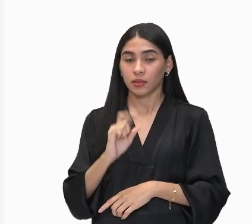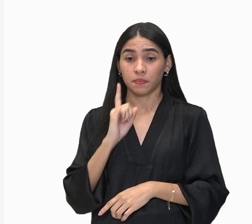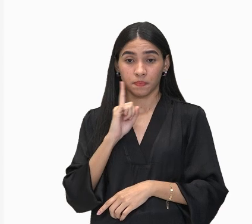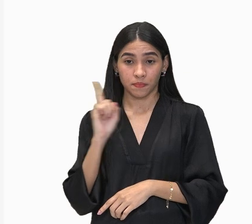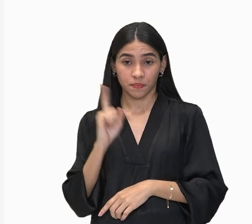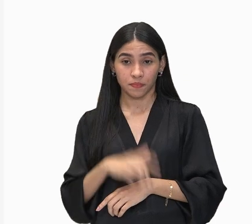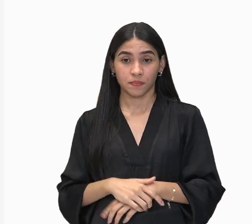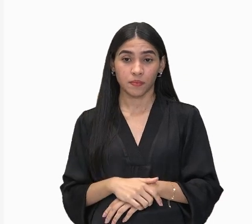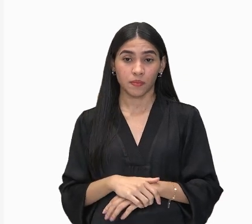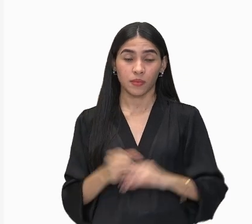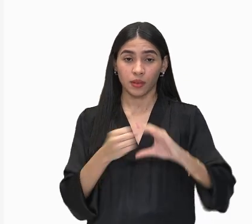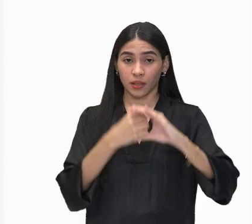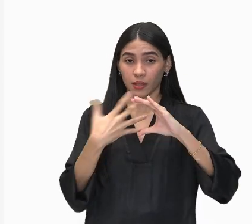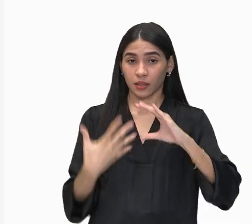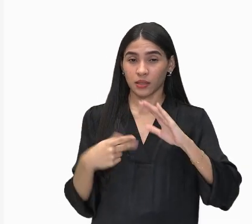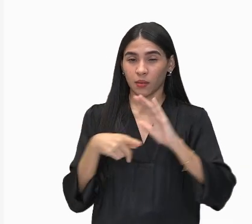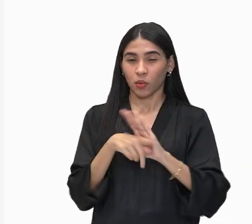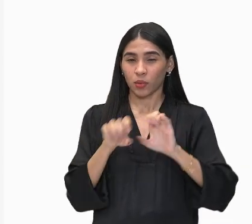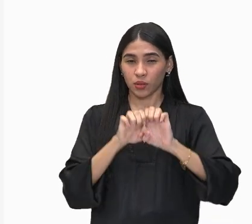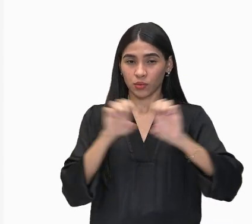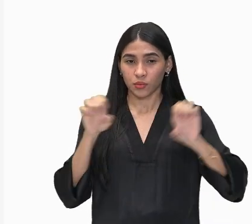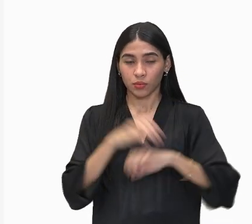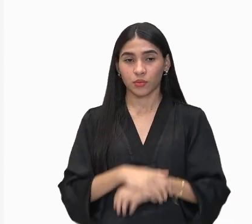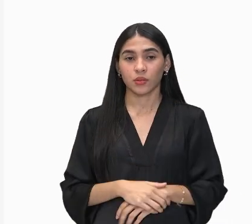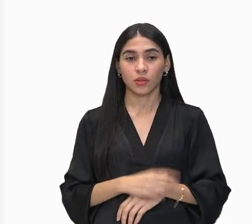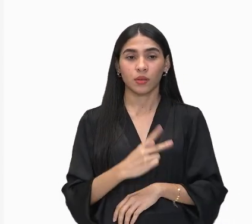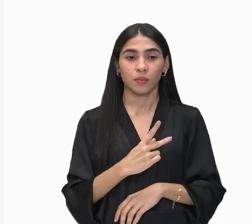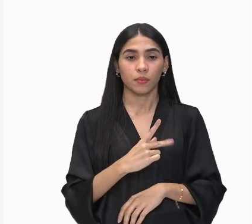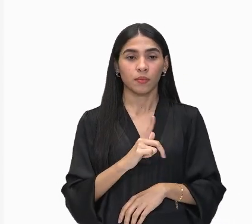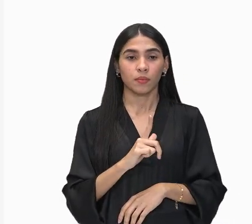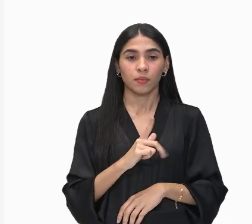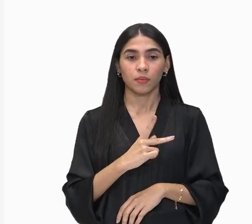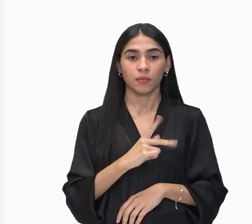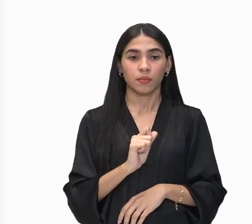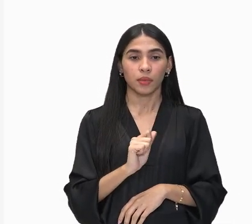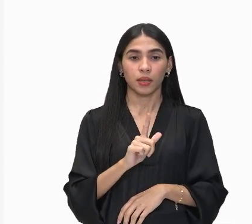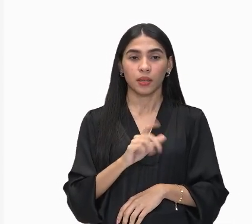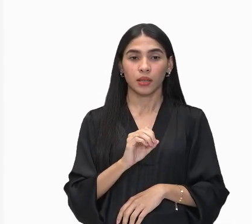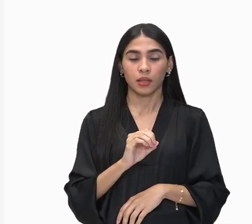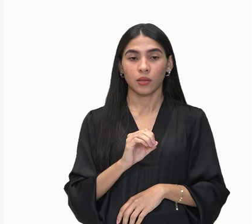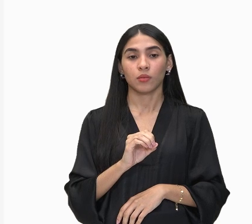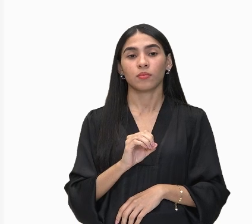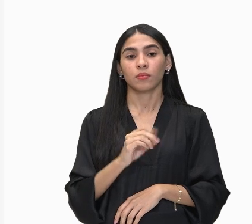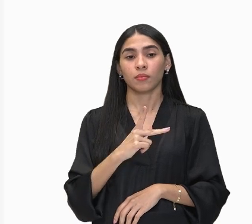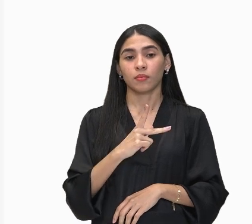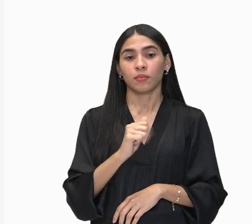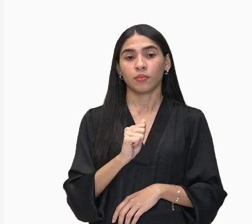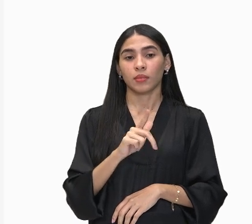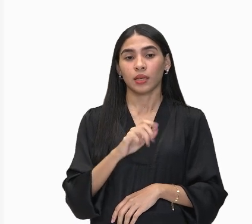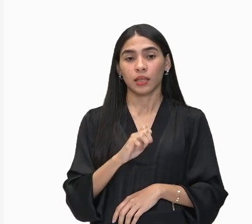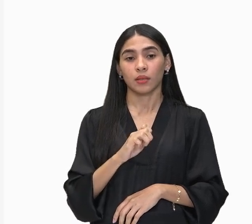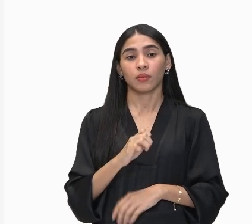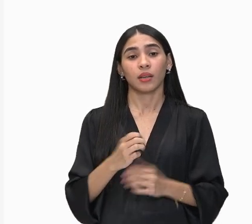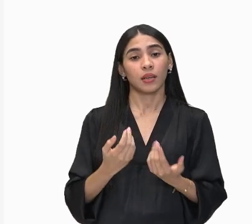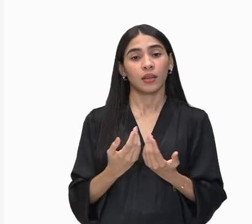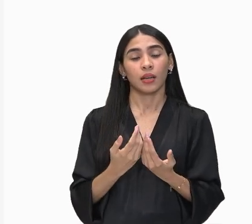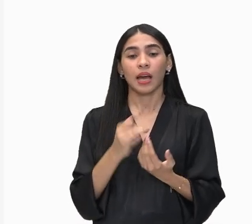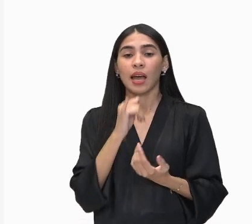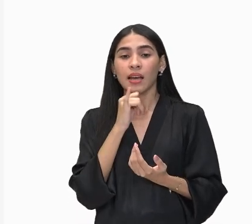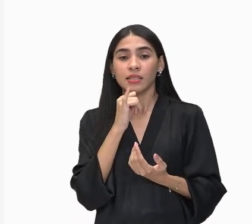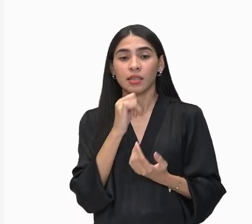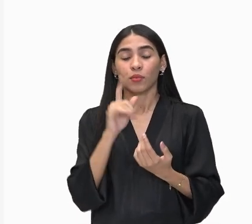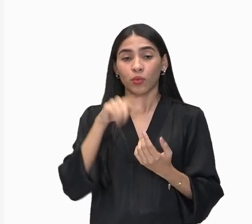Na característica da etimologia, paleo significa antigo e gnatas, mandíbula. Então, são